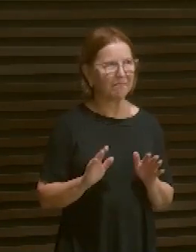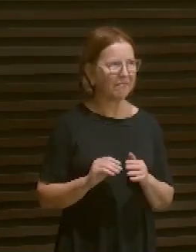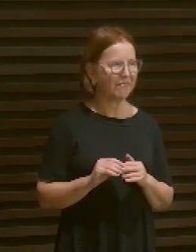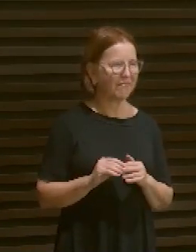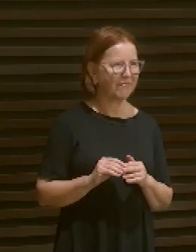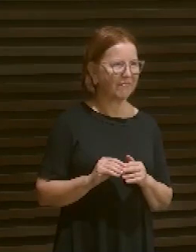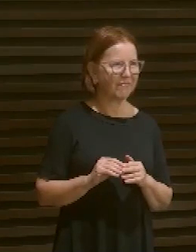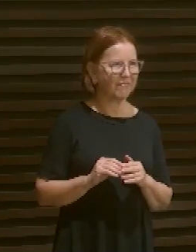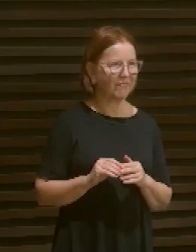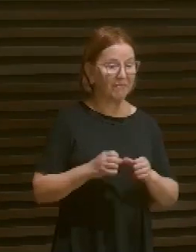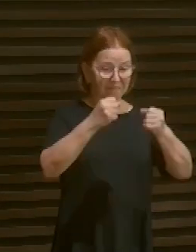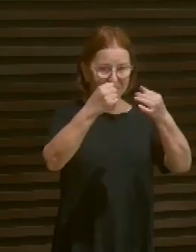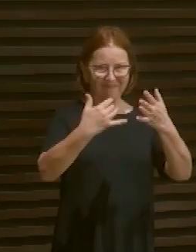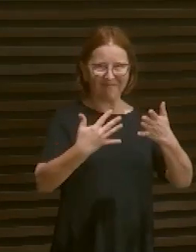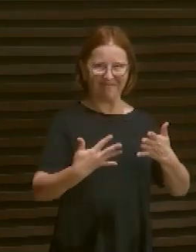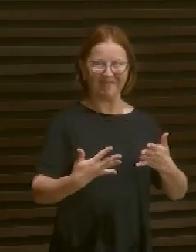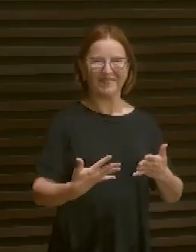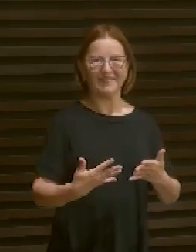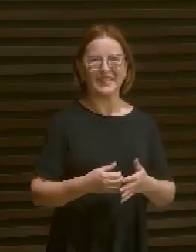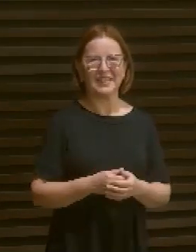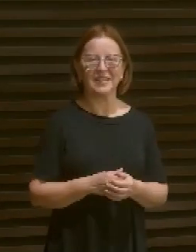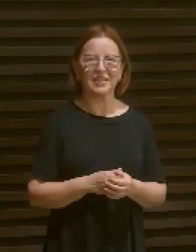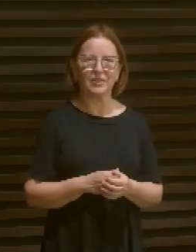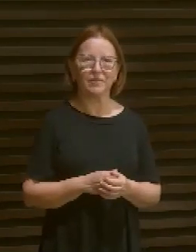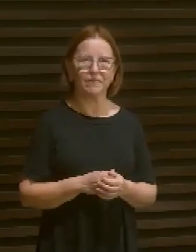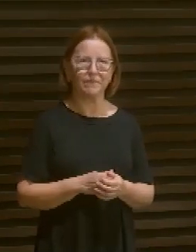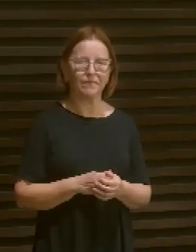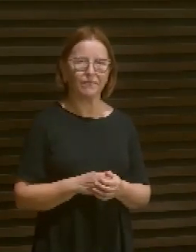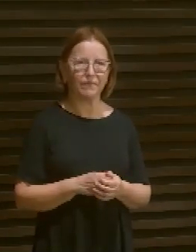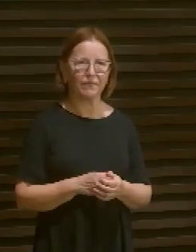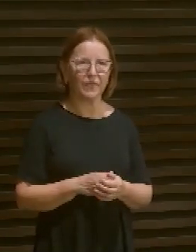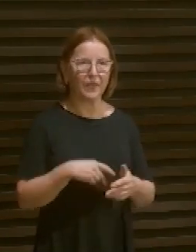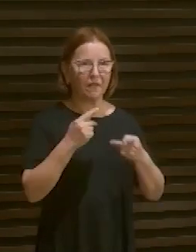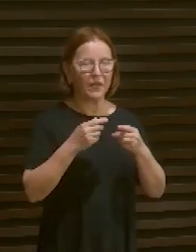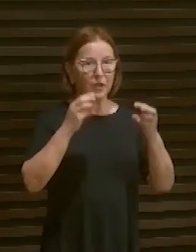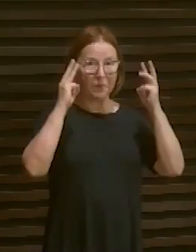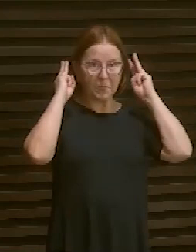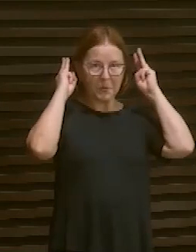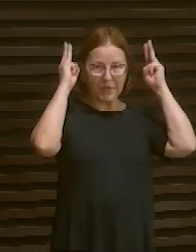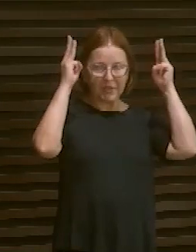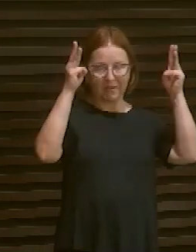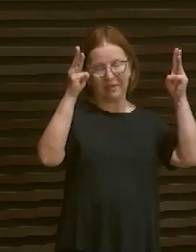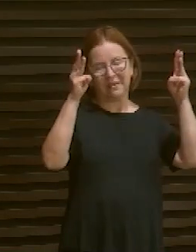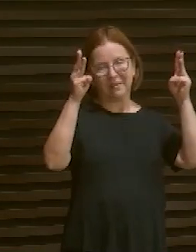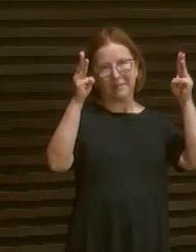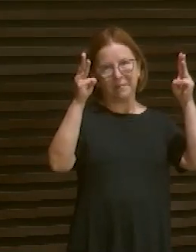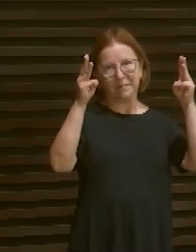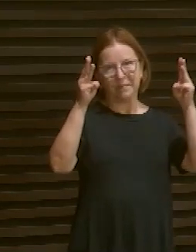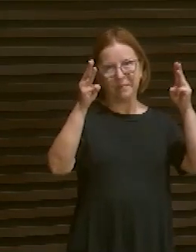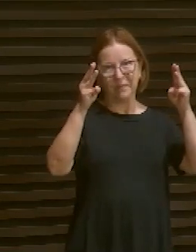pano de fundo. Ele pega Moisés, que é a figura